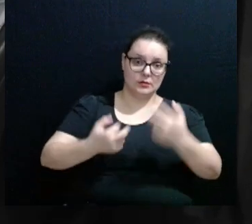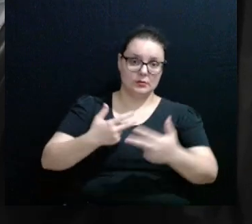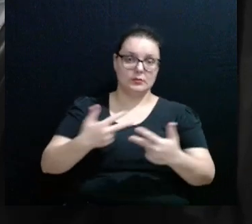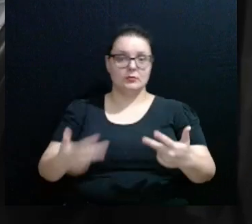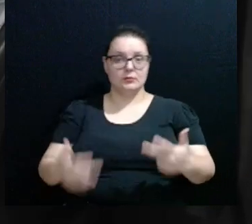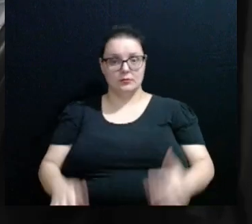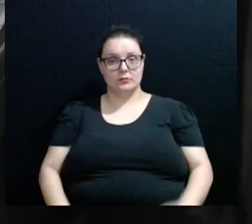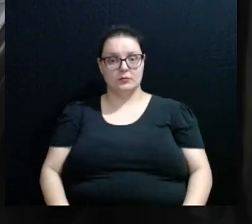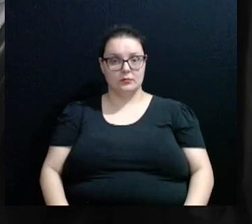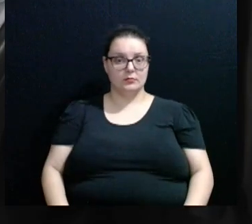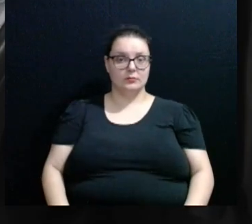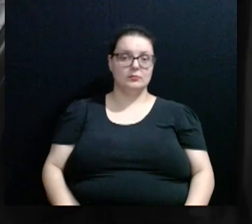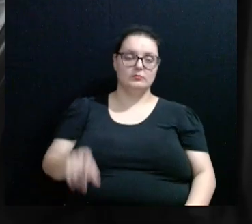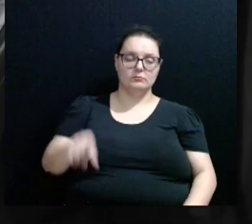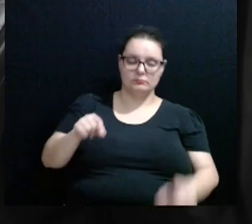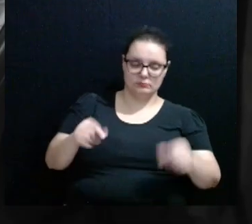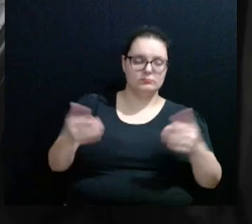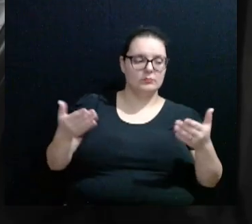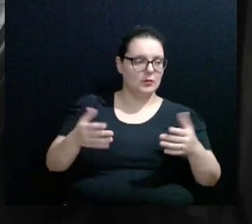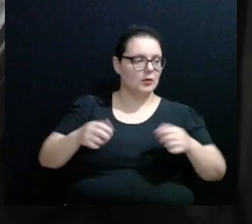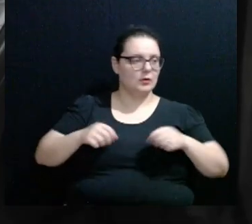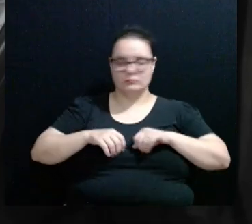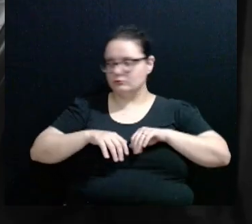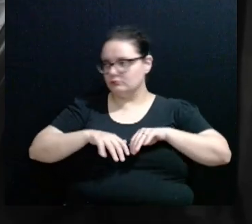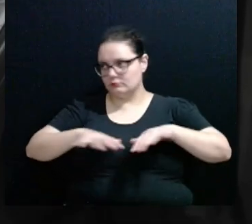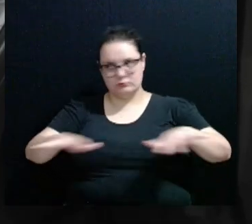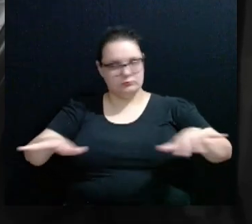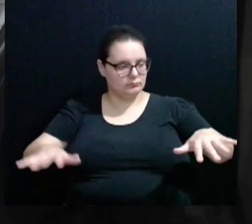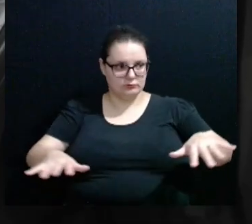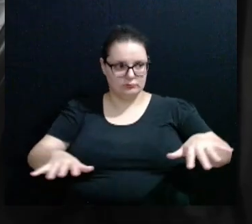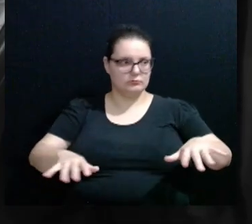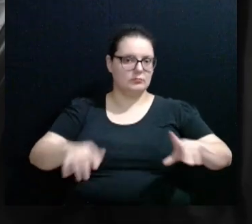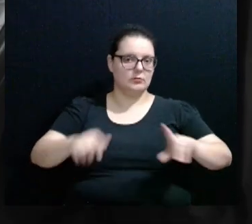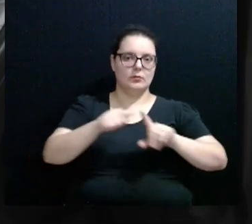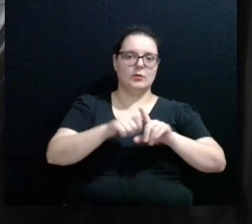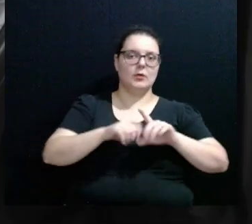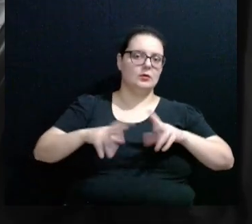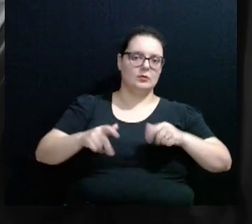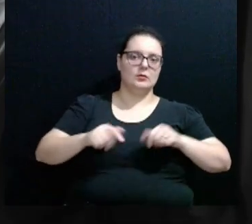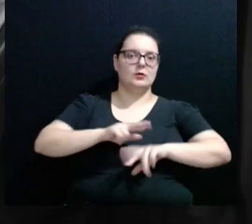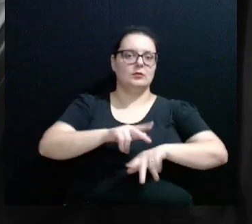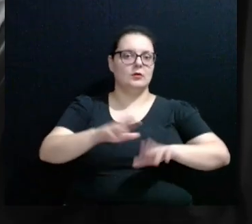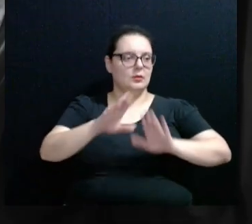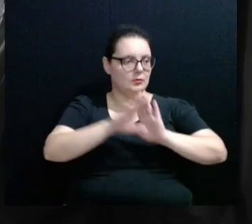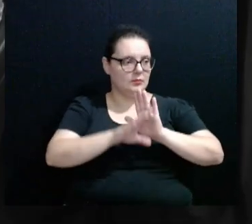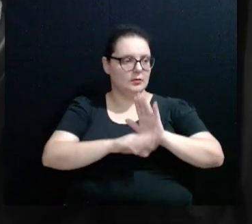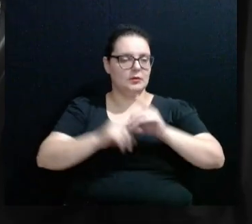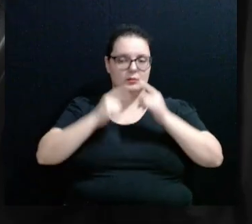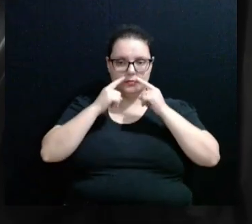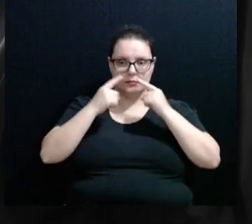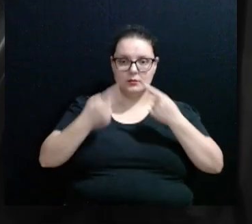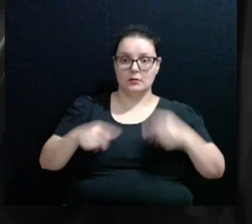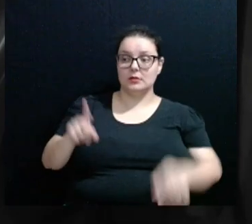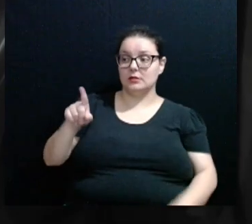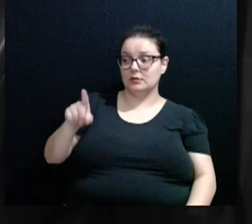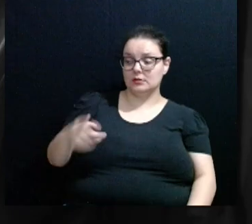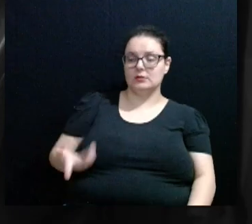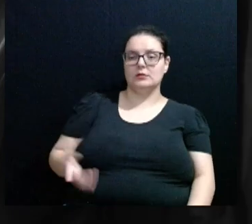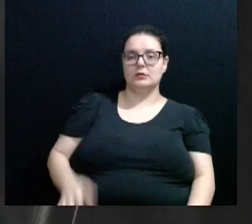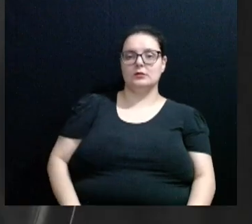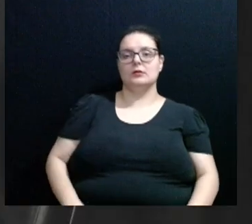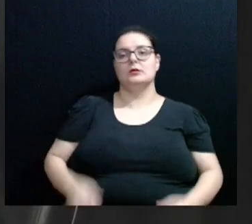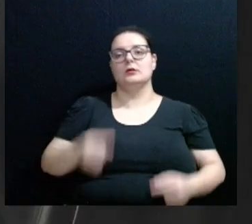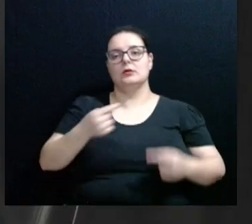mais pinçadas, hoje se tornou um mês todo cheio de programação. Isso daí veio de uma